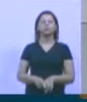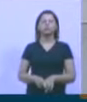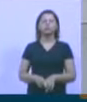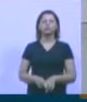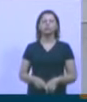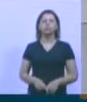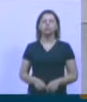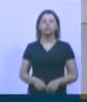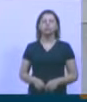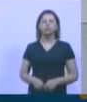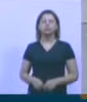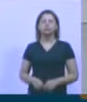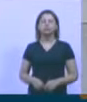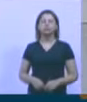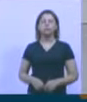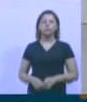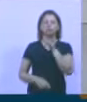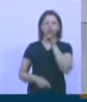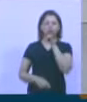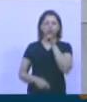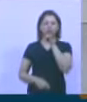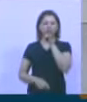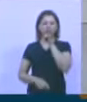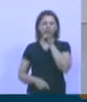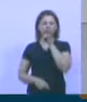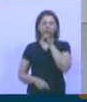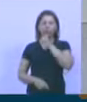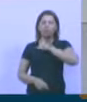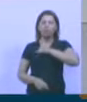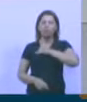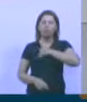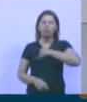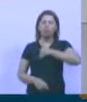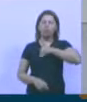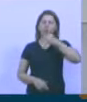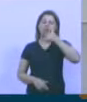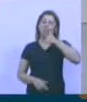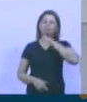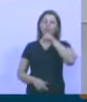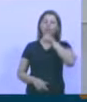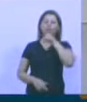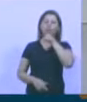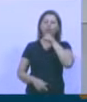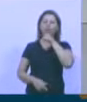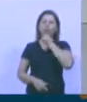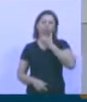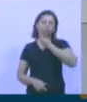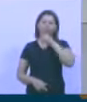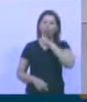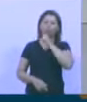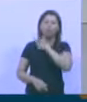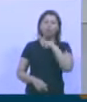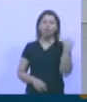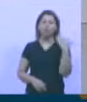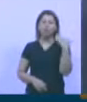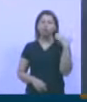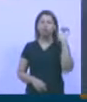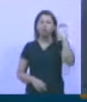and violently. Suponha que um ancestral, um antepassado seu, morreu de repente de uma forma